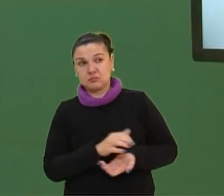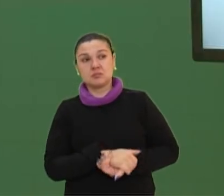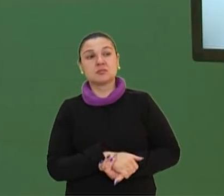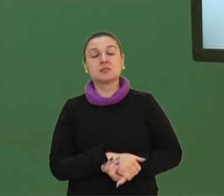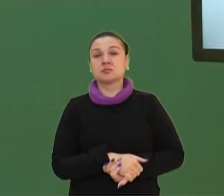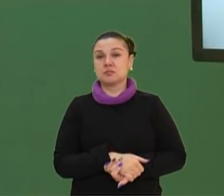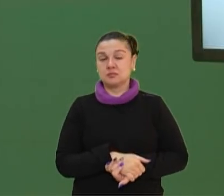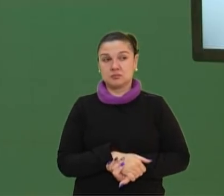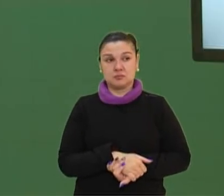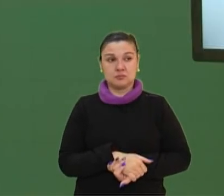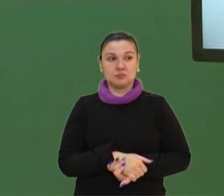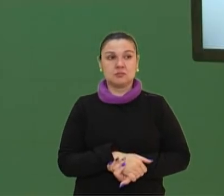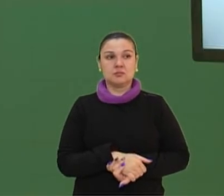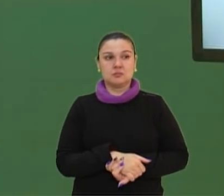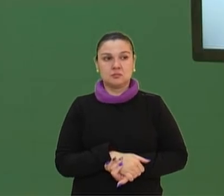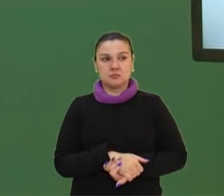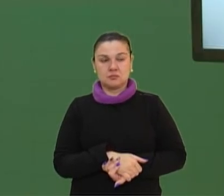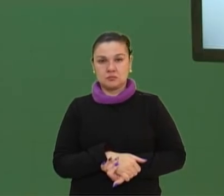vezes 6?